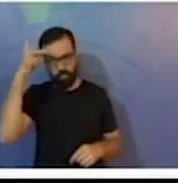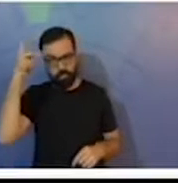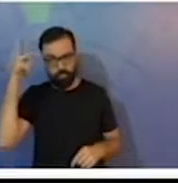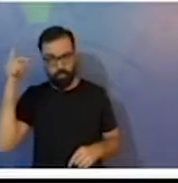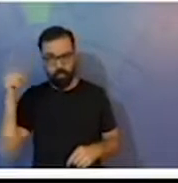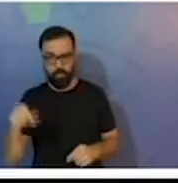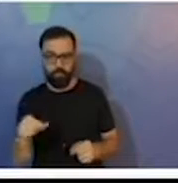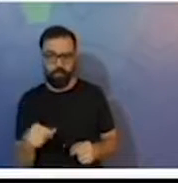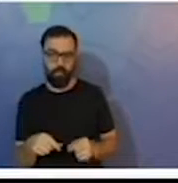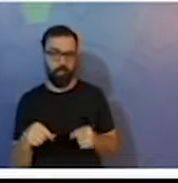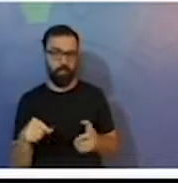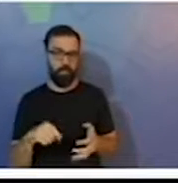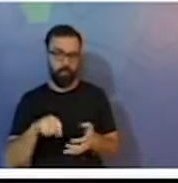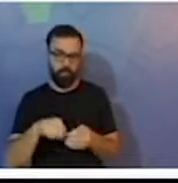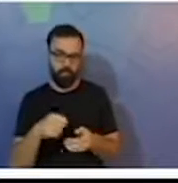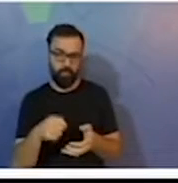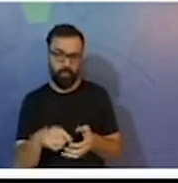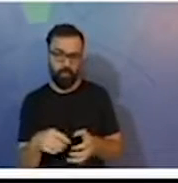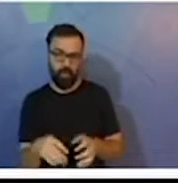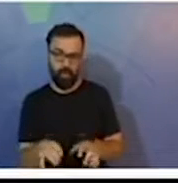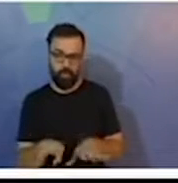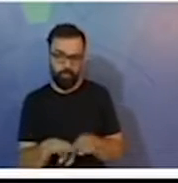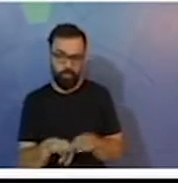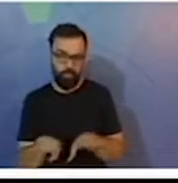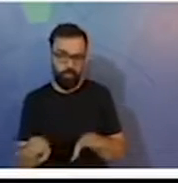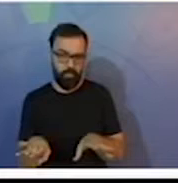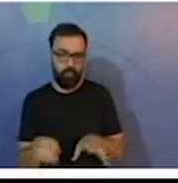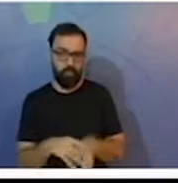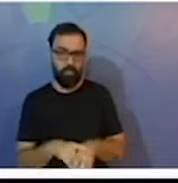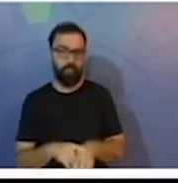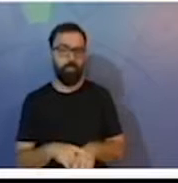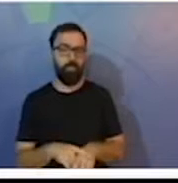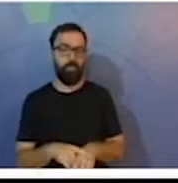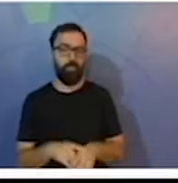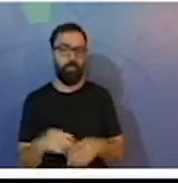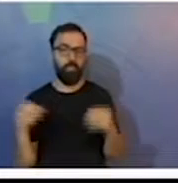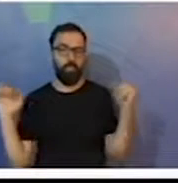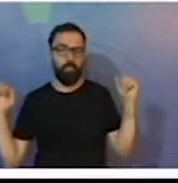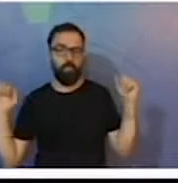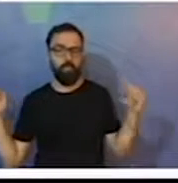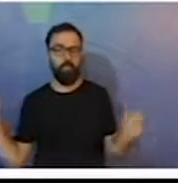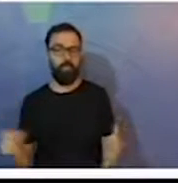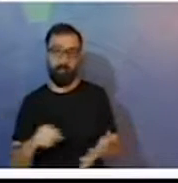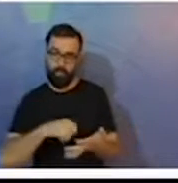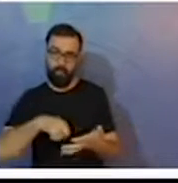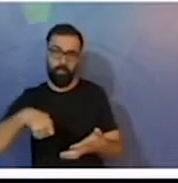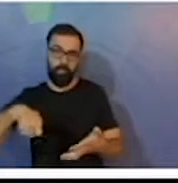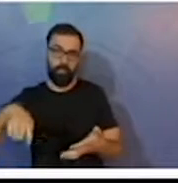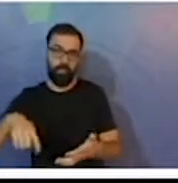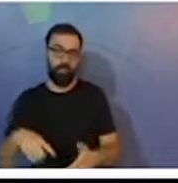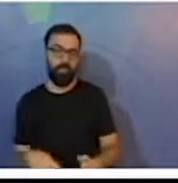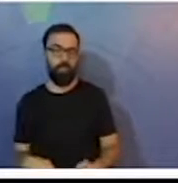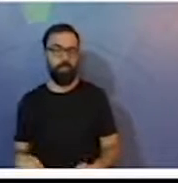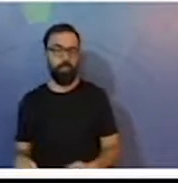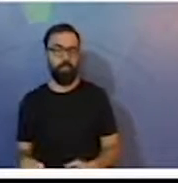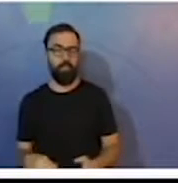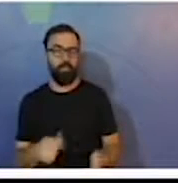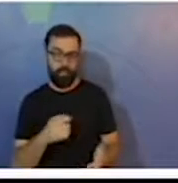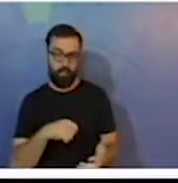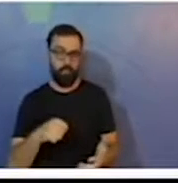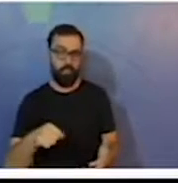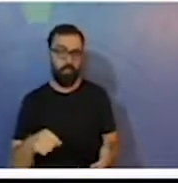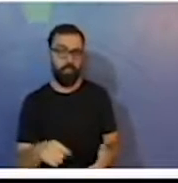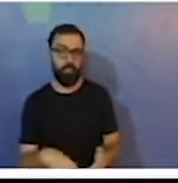estava escrito assim com carrinho em vez de com carinho Quase tive um